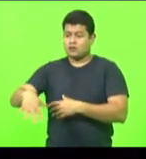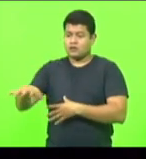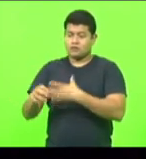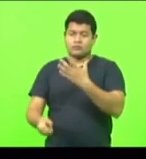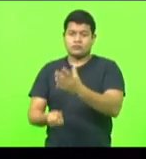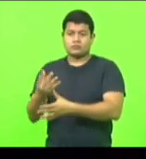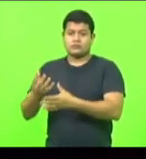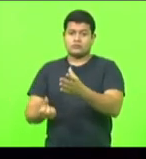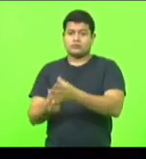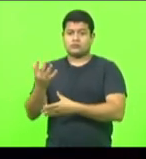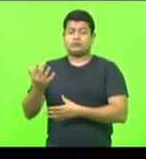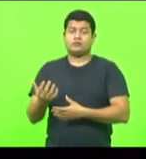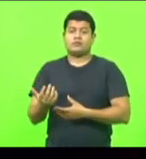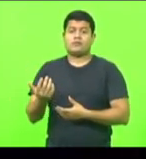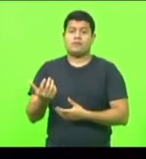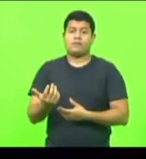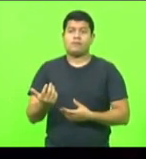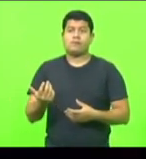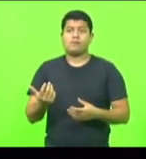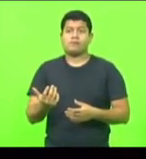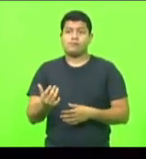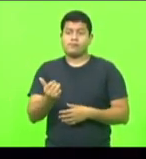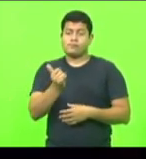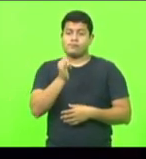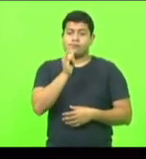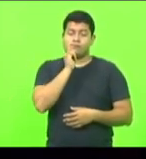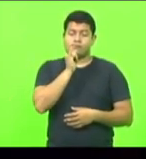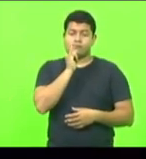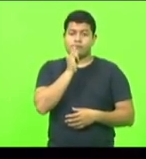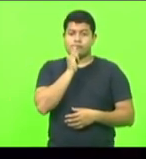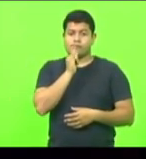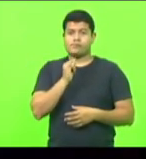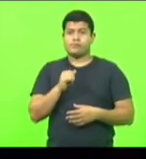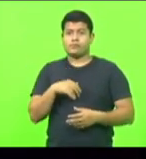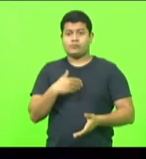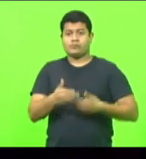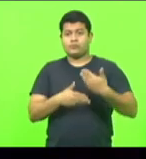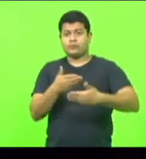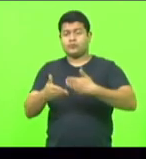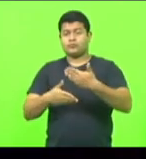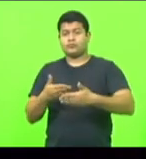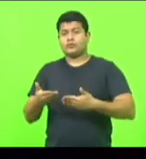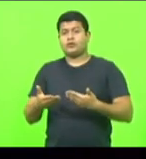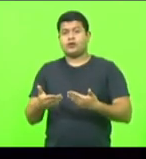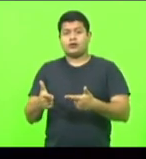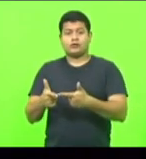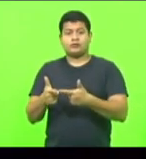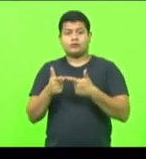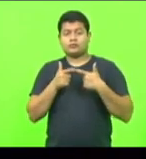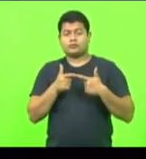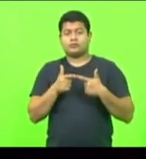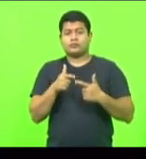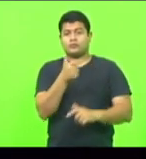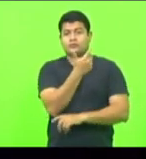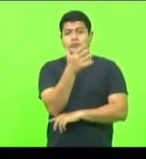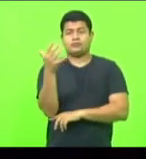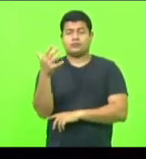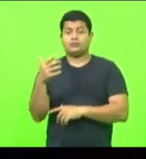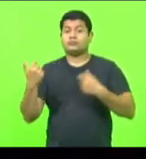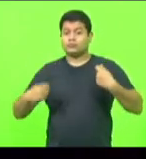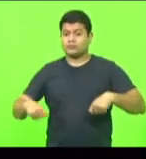agroindústria, como, por exemplo, os processos de licenciamento ambiental, a